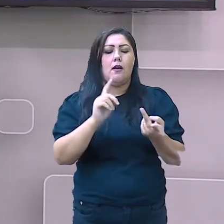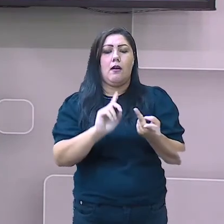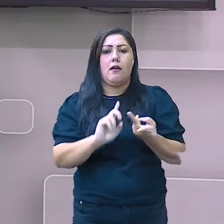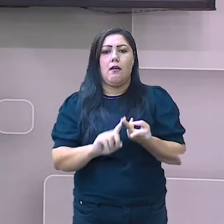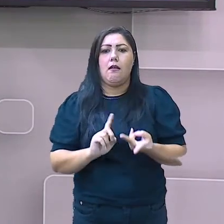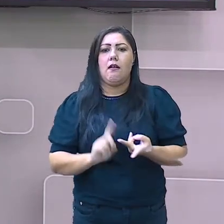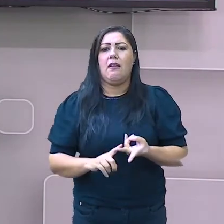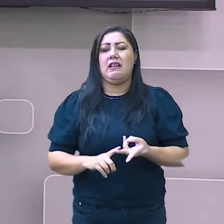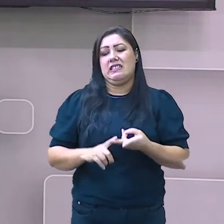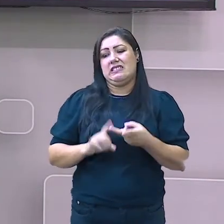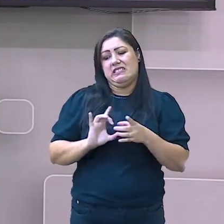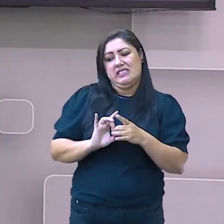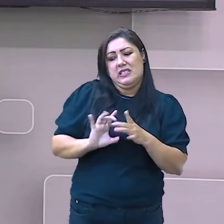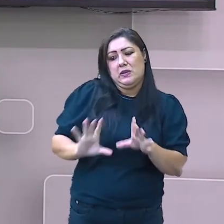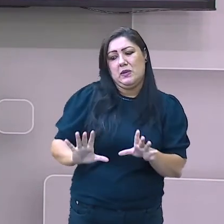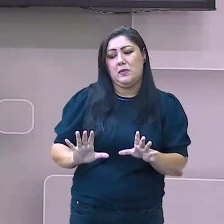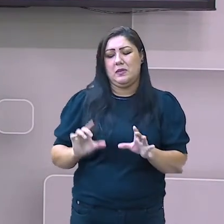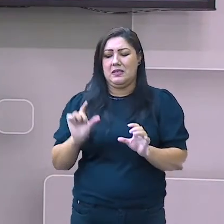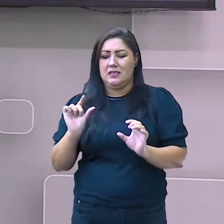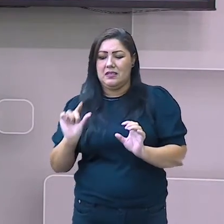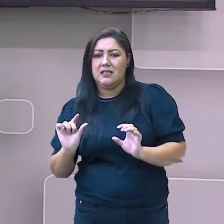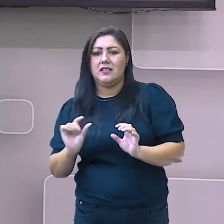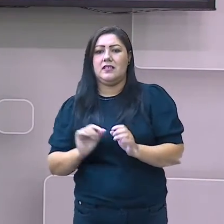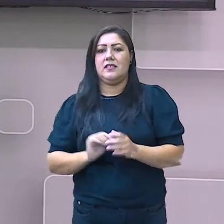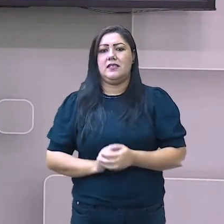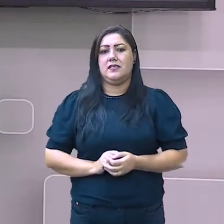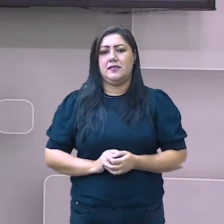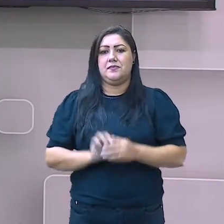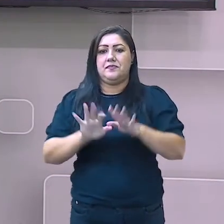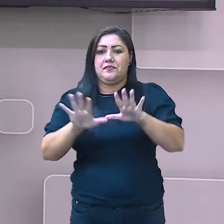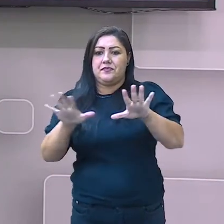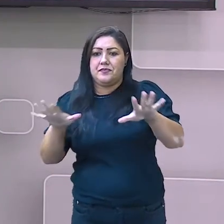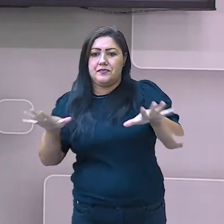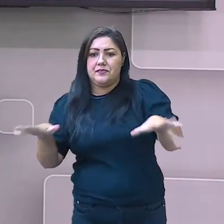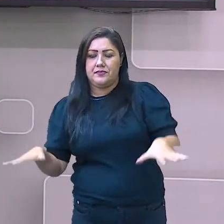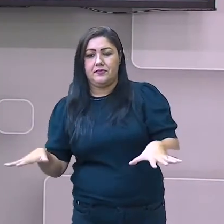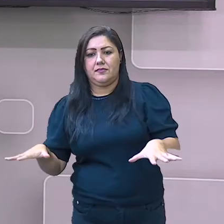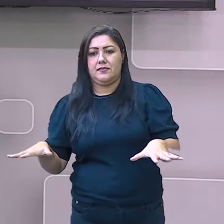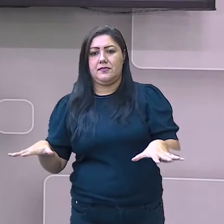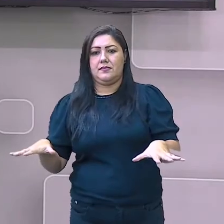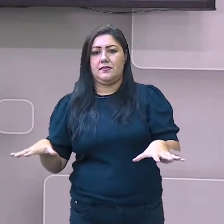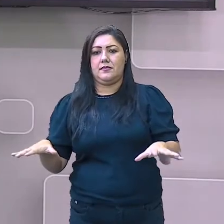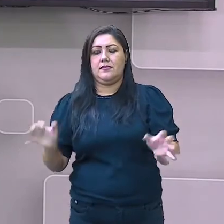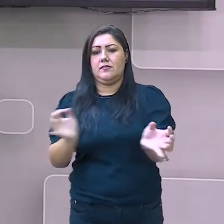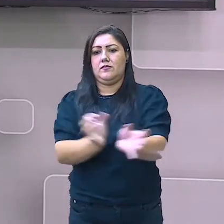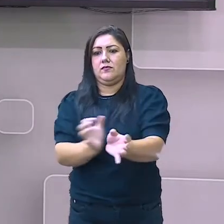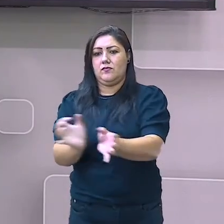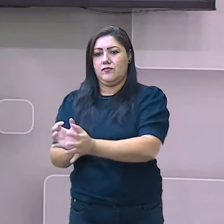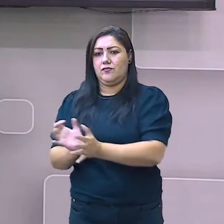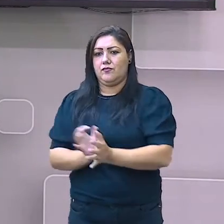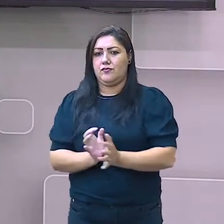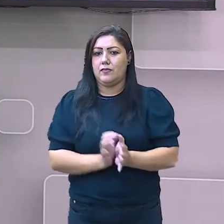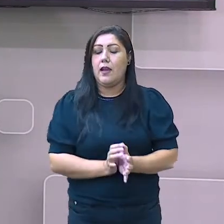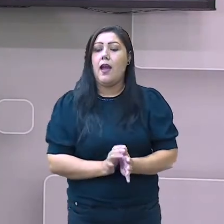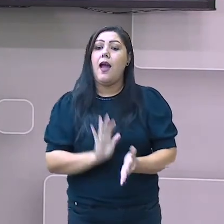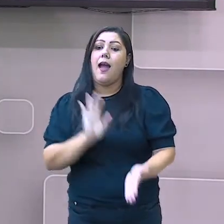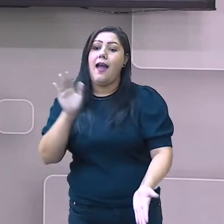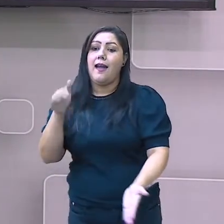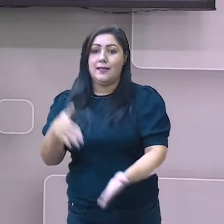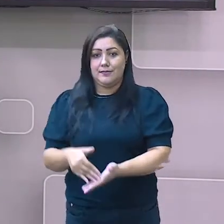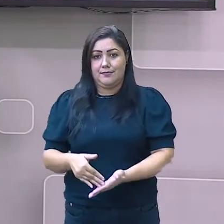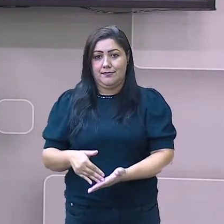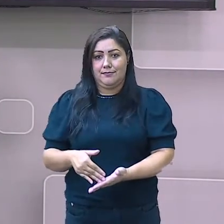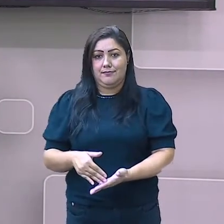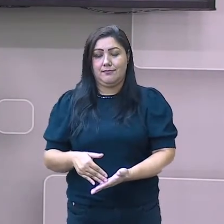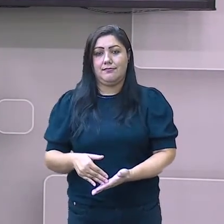pouco democrática, abrindo o poder para a Duma, até chegar